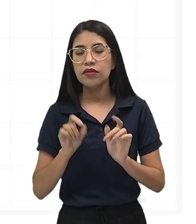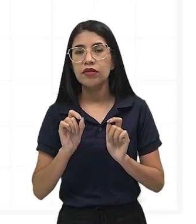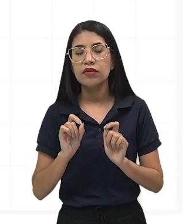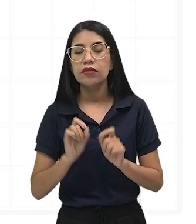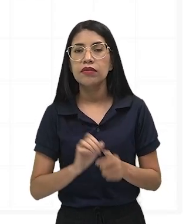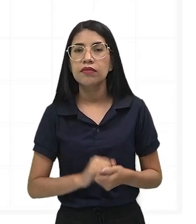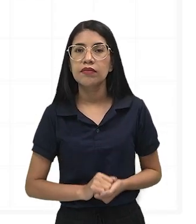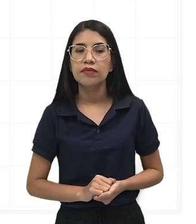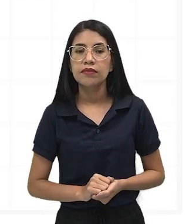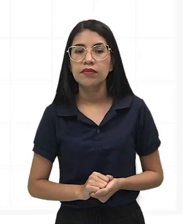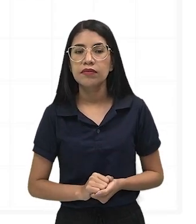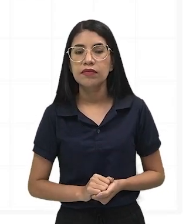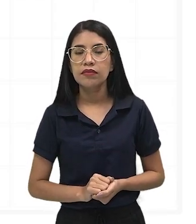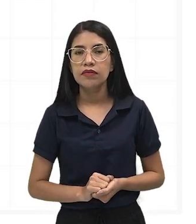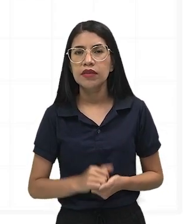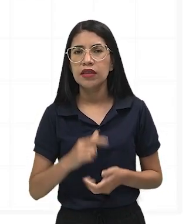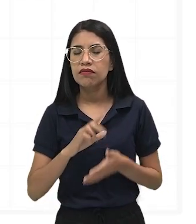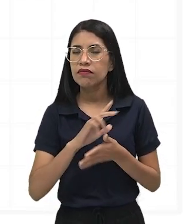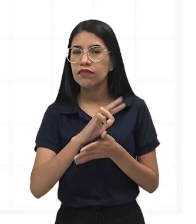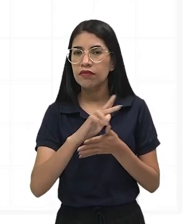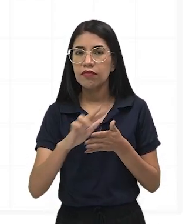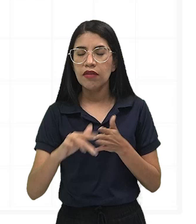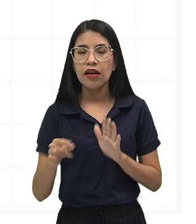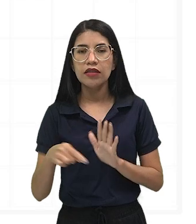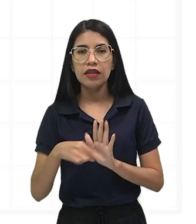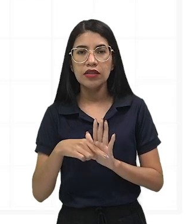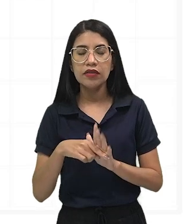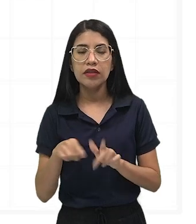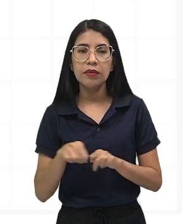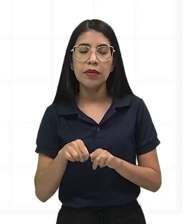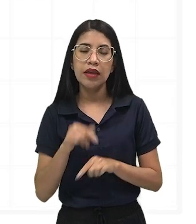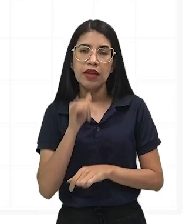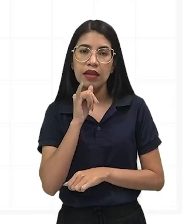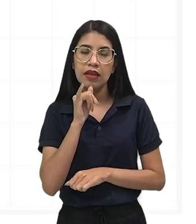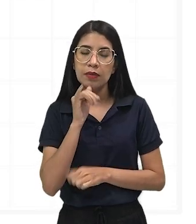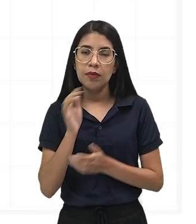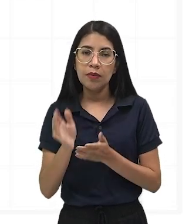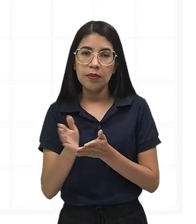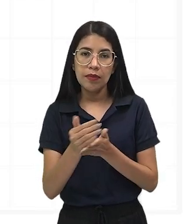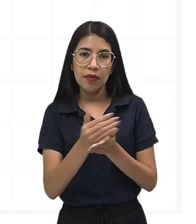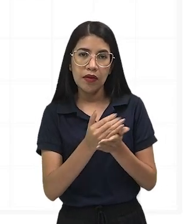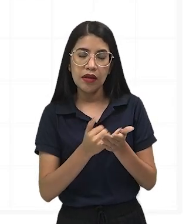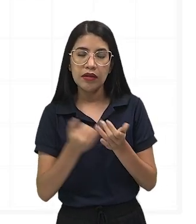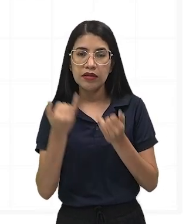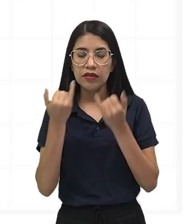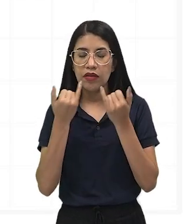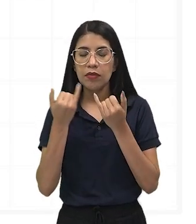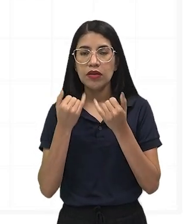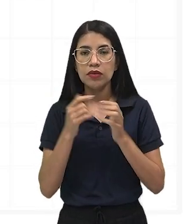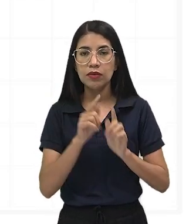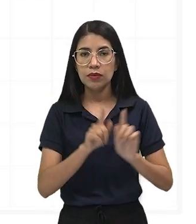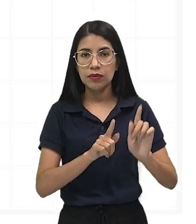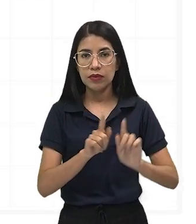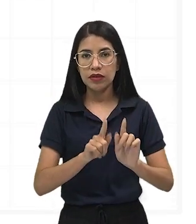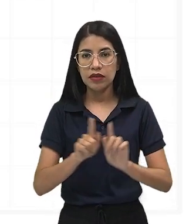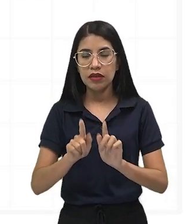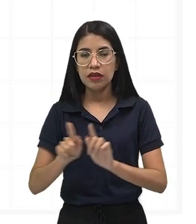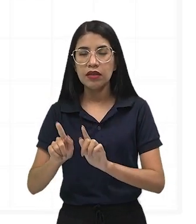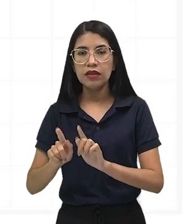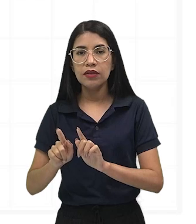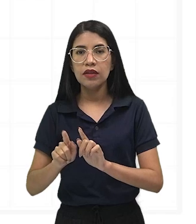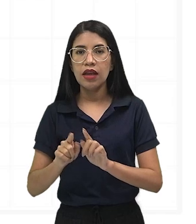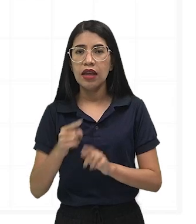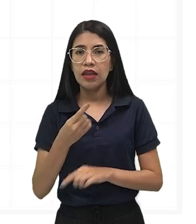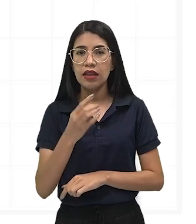desvantagens? Tem, né? Porque quando você faz um censo, o censo nós vimos agora há pouco, né? Que nós estamos fazendo